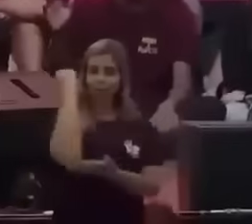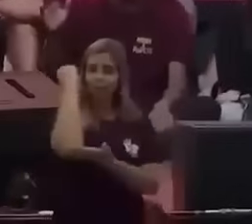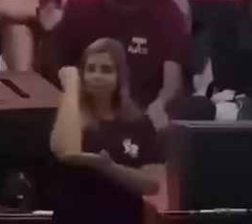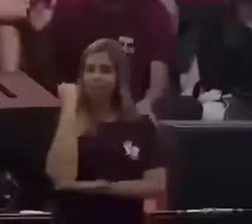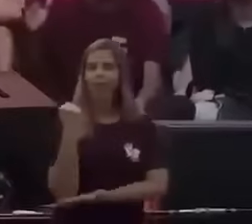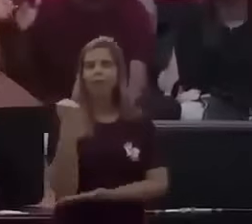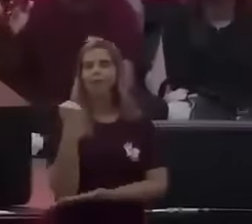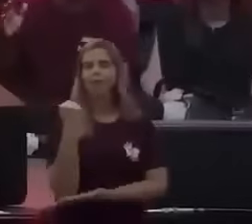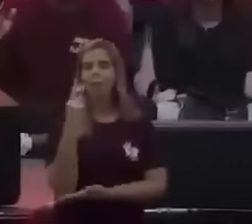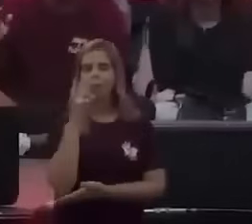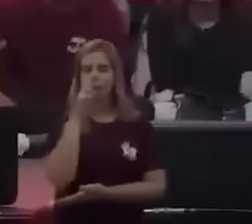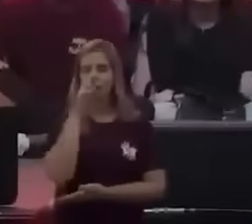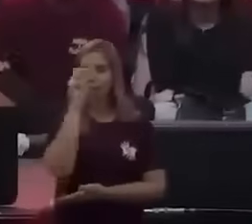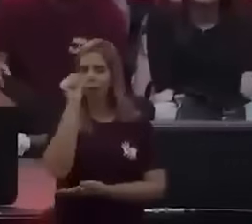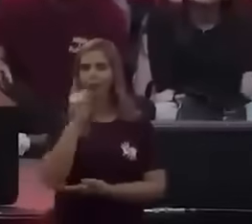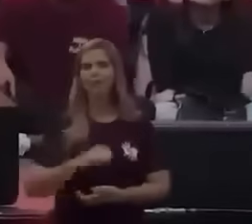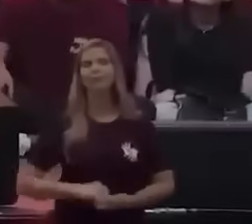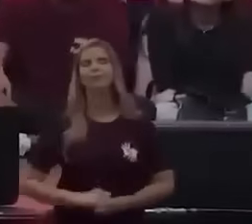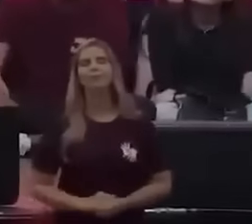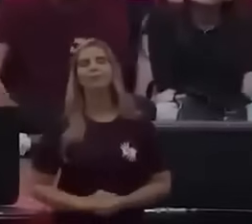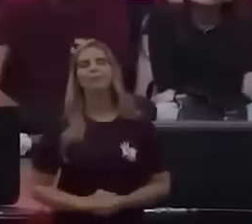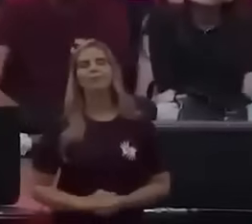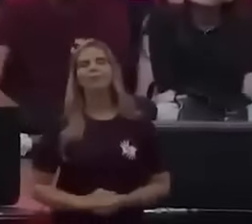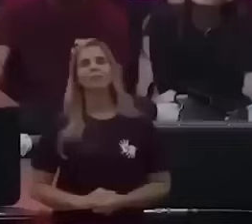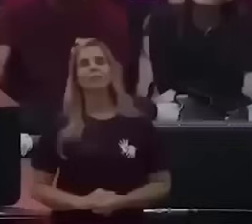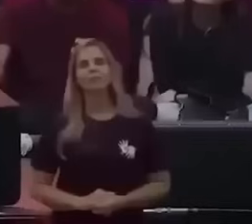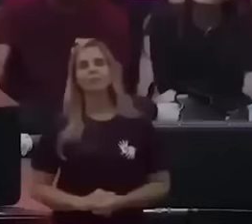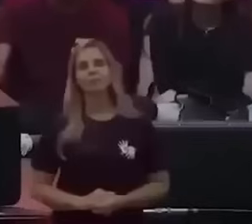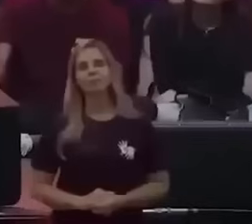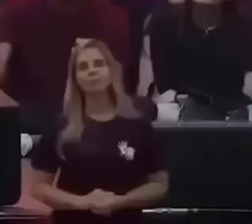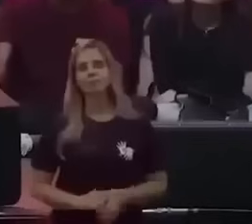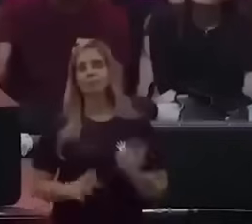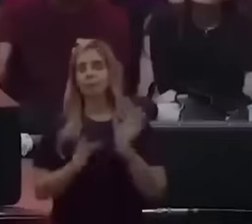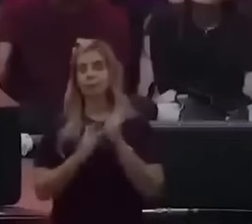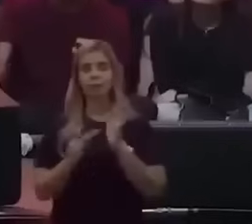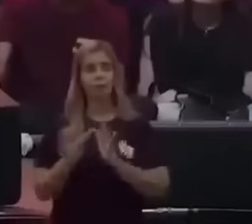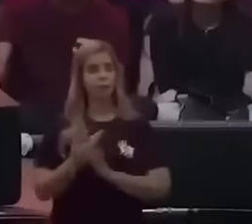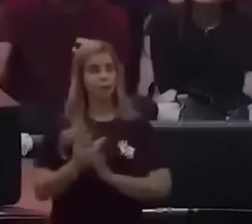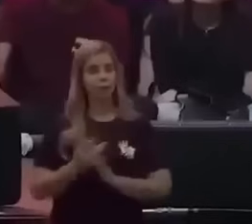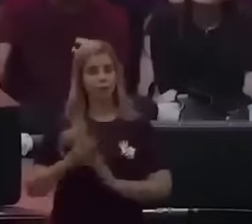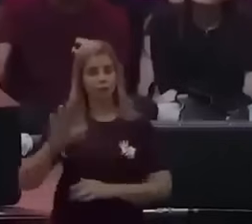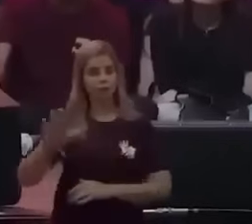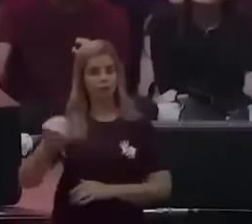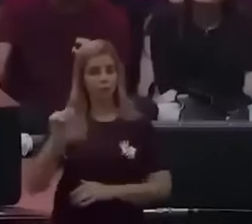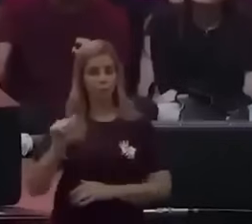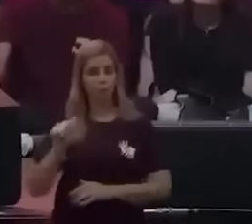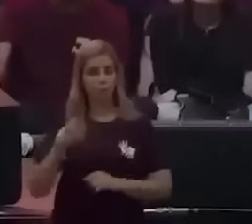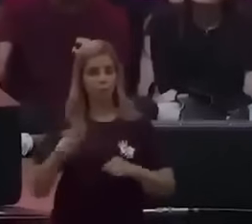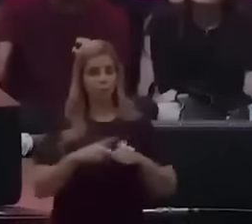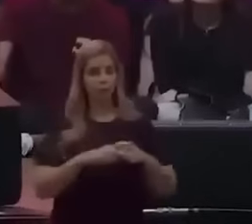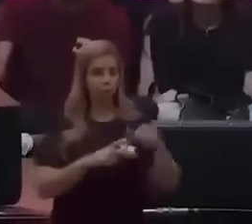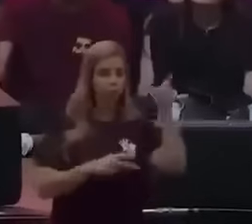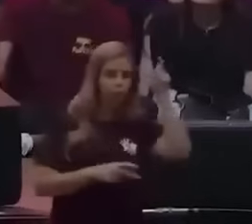Mas o que é que Jesus não quis dizer? Vamos entender isso. Primeiro, Jesus não está chamando Pedro de Satanás.